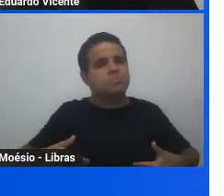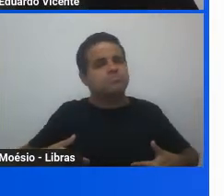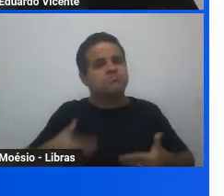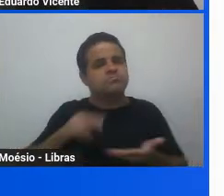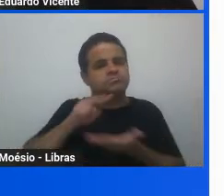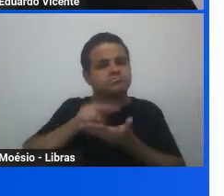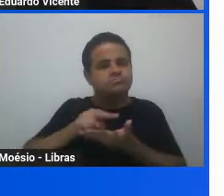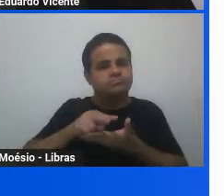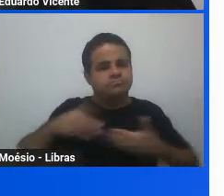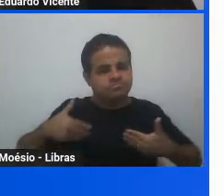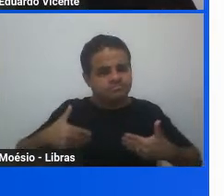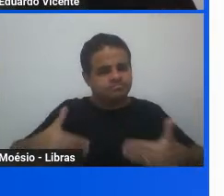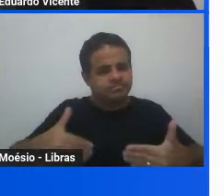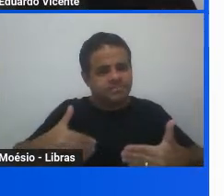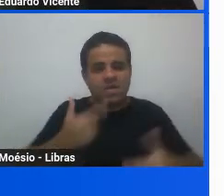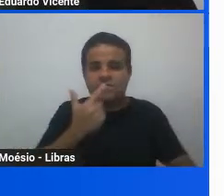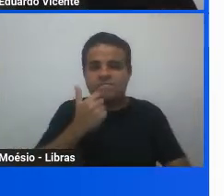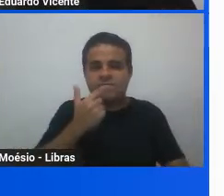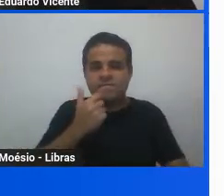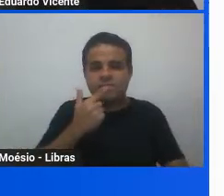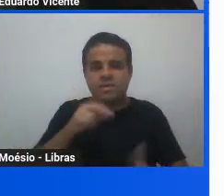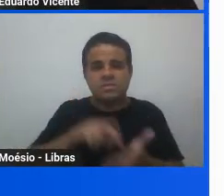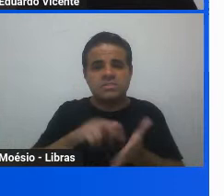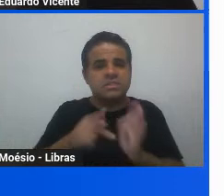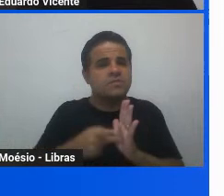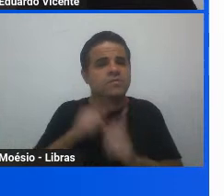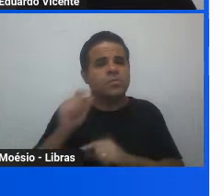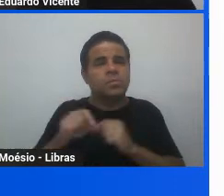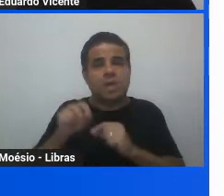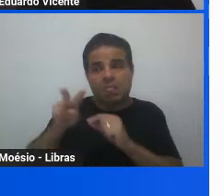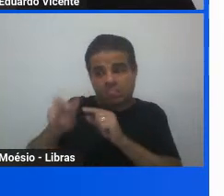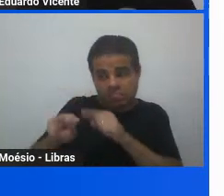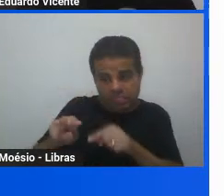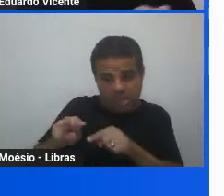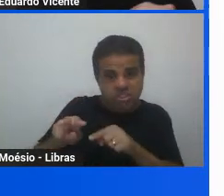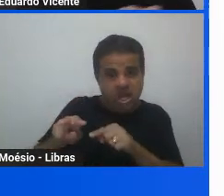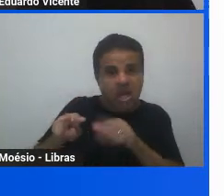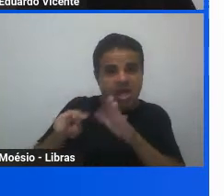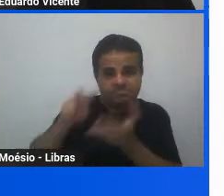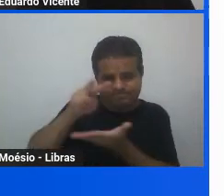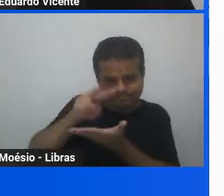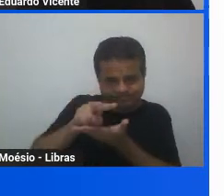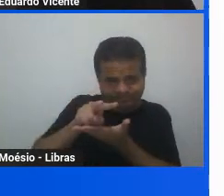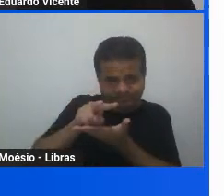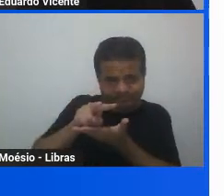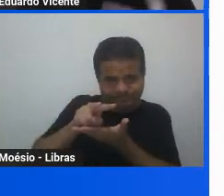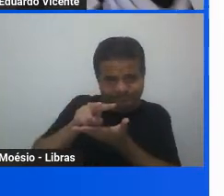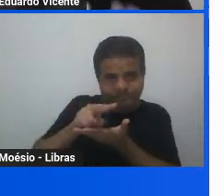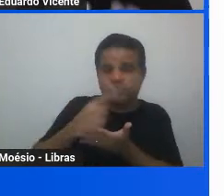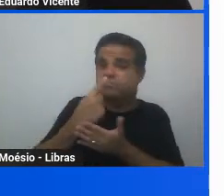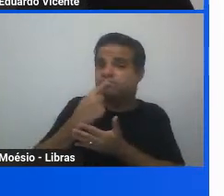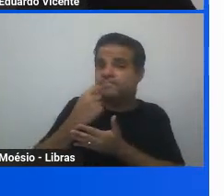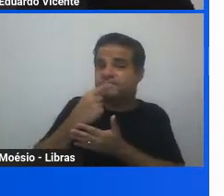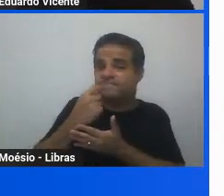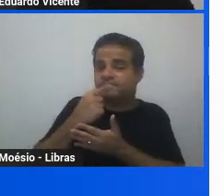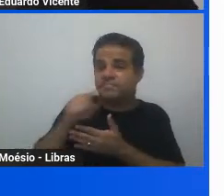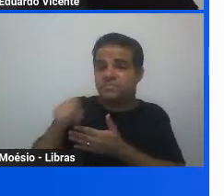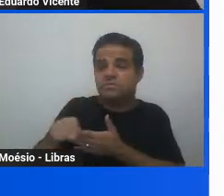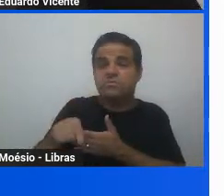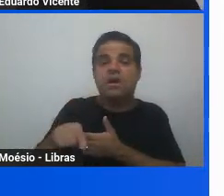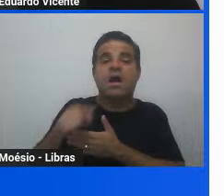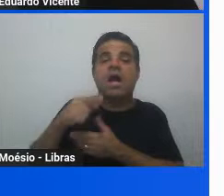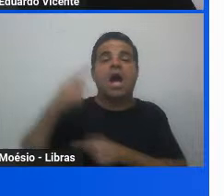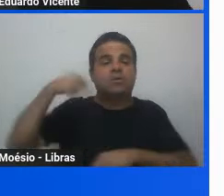baixo está em vermelho. O que significa isso? Se eu deixar a vítima nesta posição, o vermelho é onde está